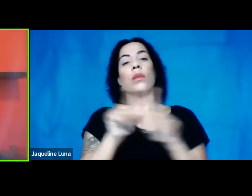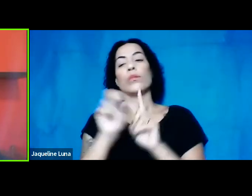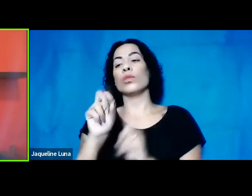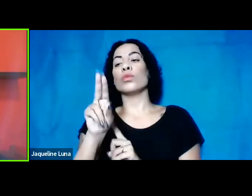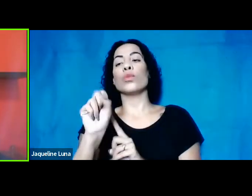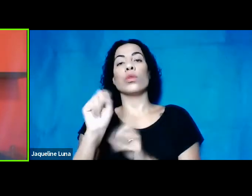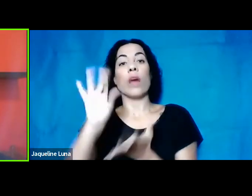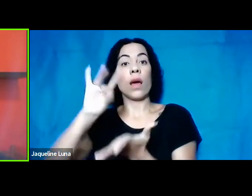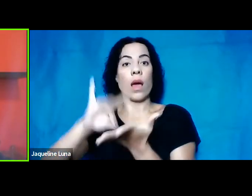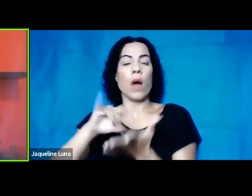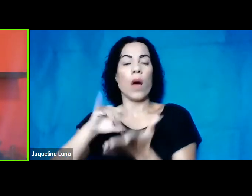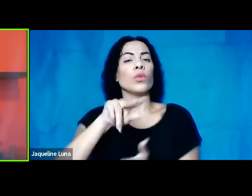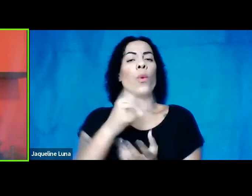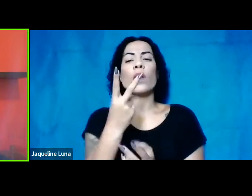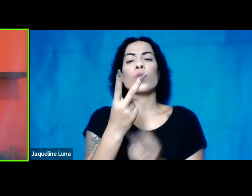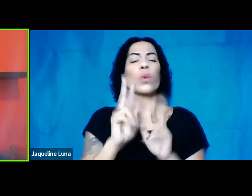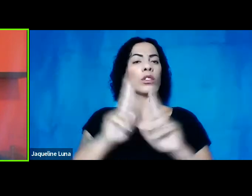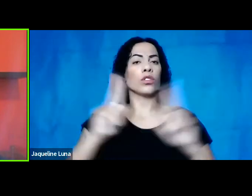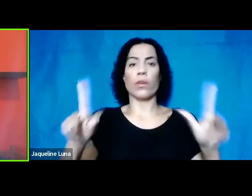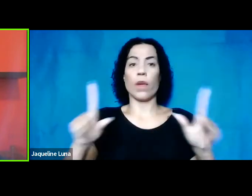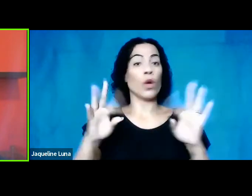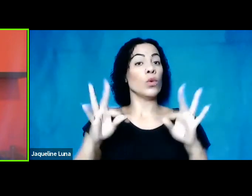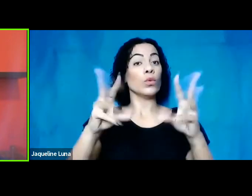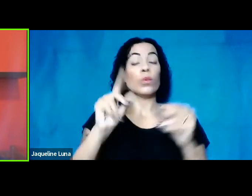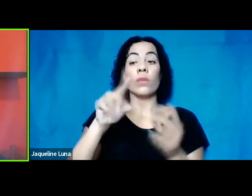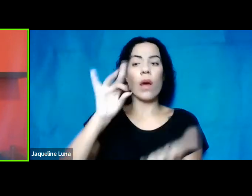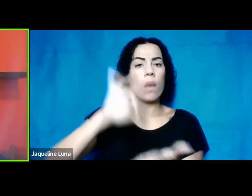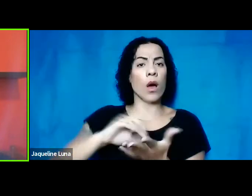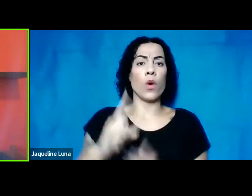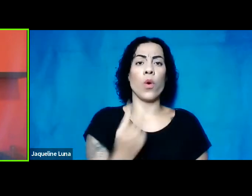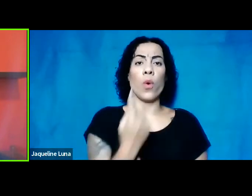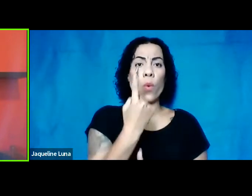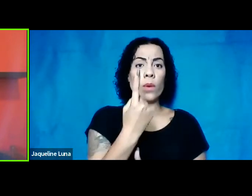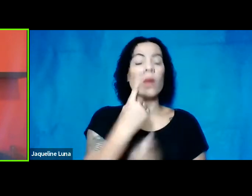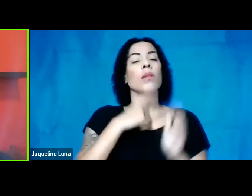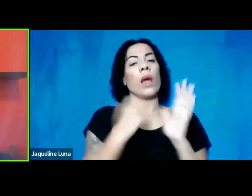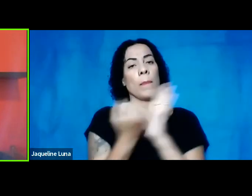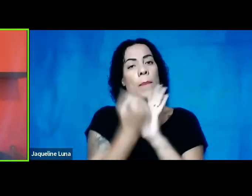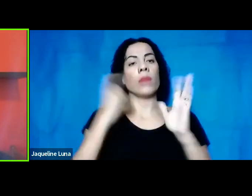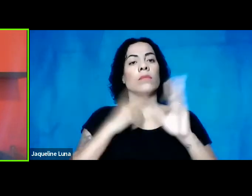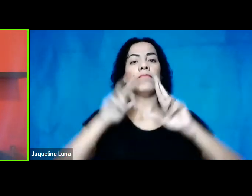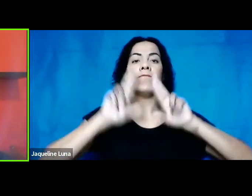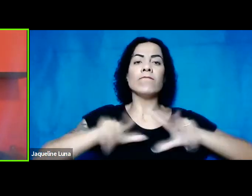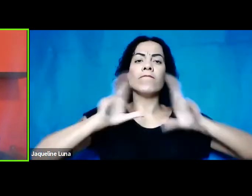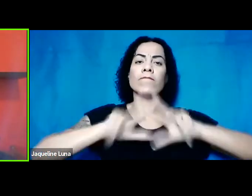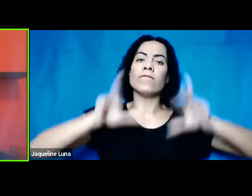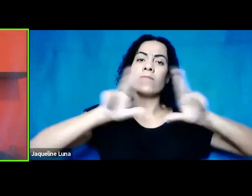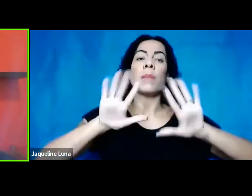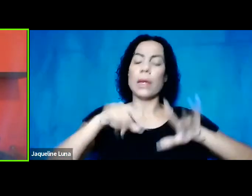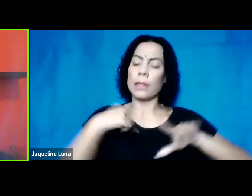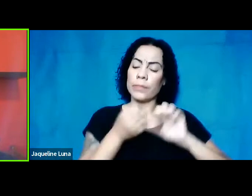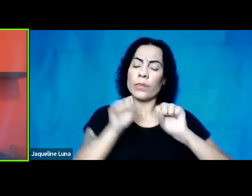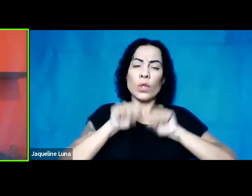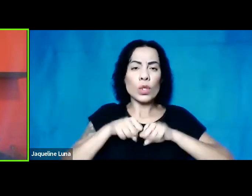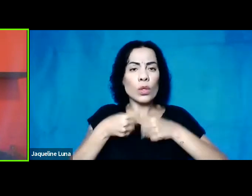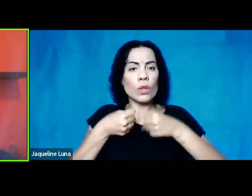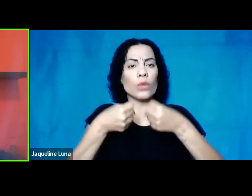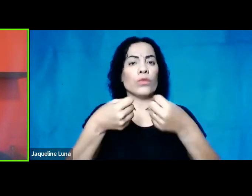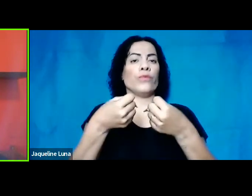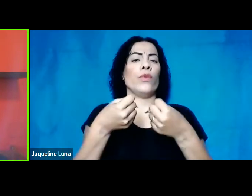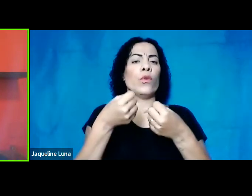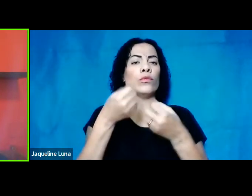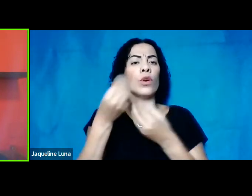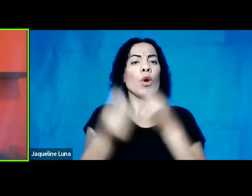coisas, tudo isso é uma realidade só, marcada por um monte de contradição, que nós conseguimos e fazemos esse esforço o tempo inteiro na comunicação pública